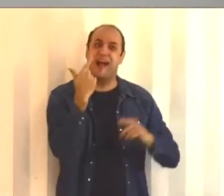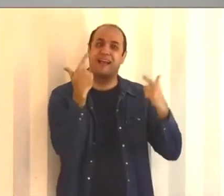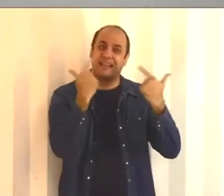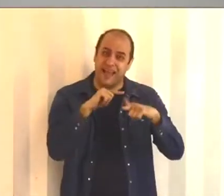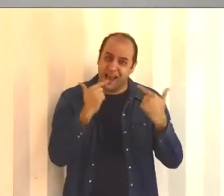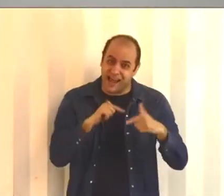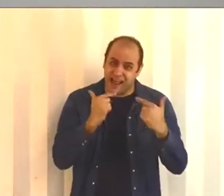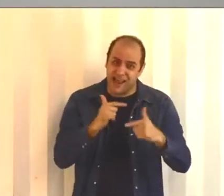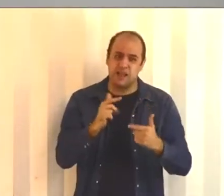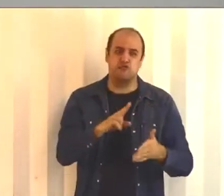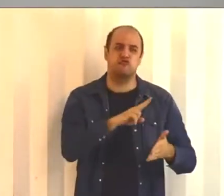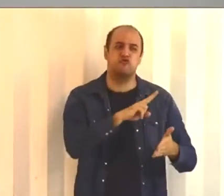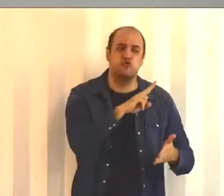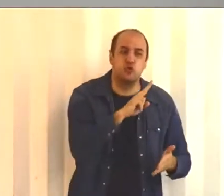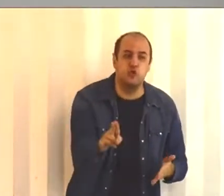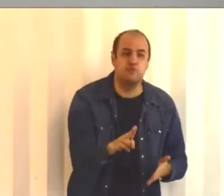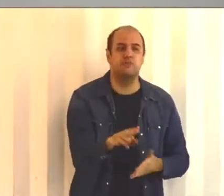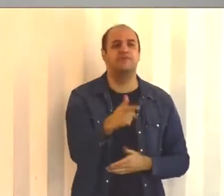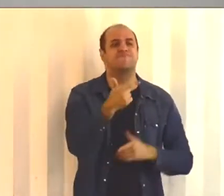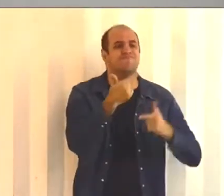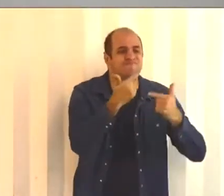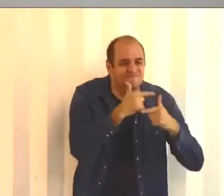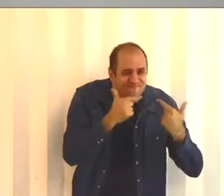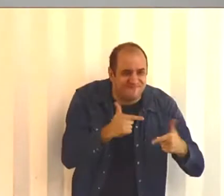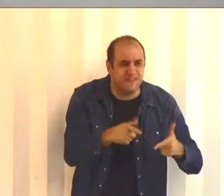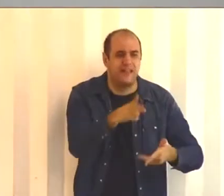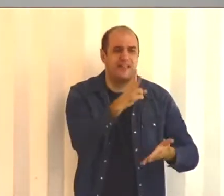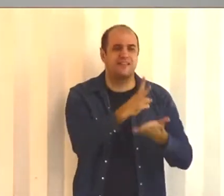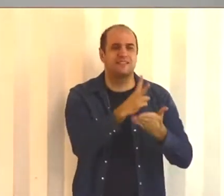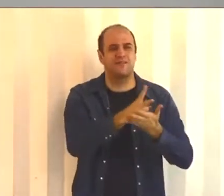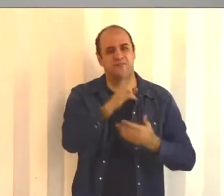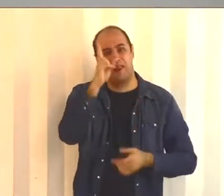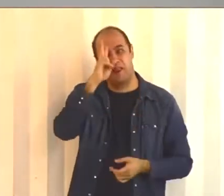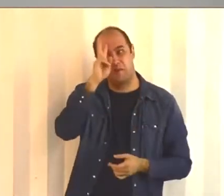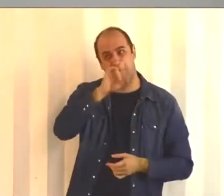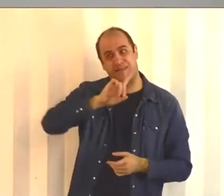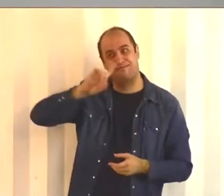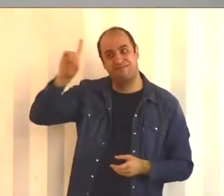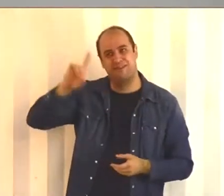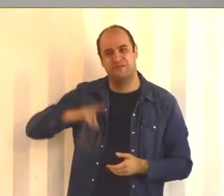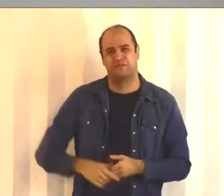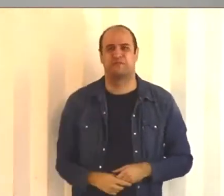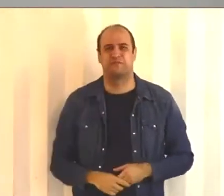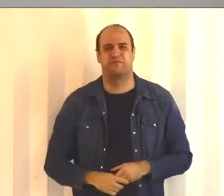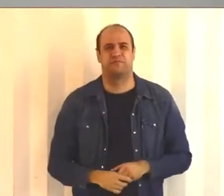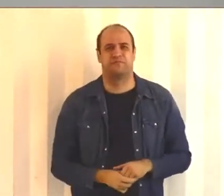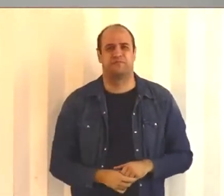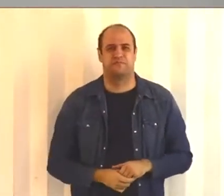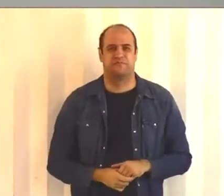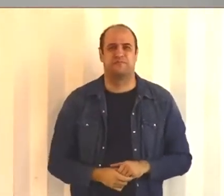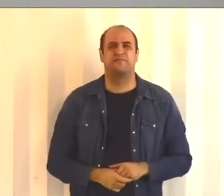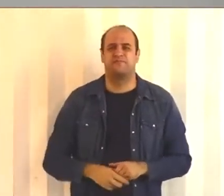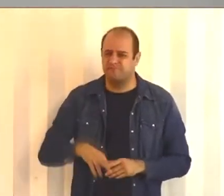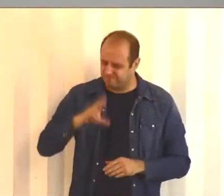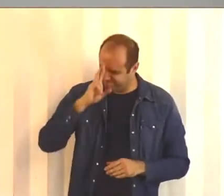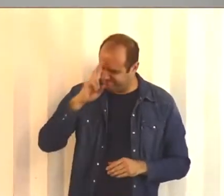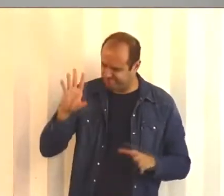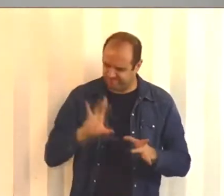do Senhor, o nome dele será Riso, para que vocês sempre se lembrem de quem é o Senhor do pacto, quem é o Senhor da